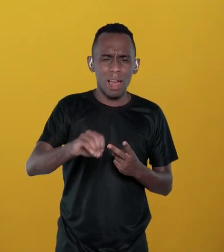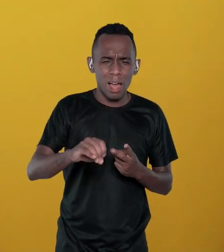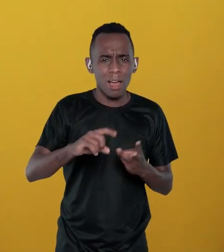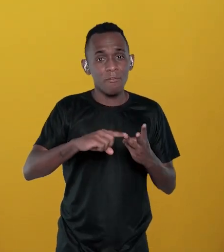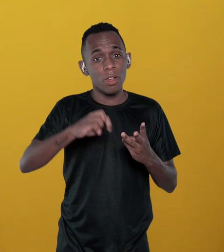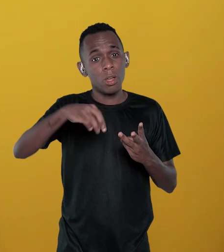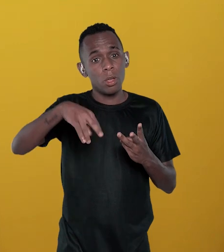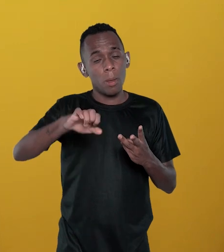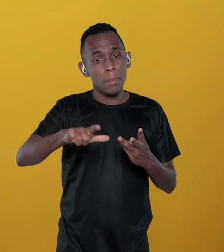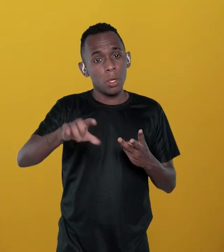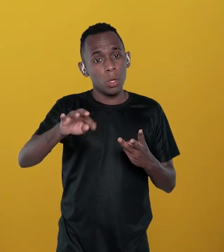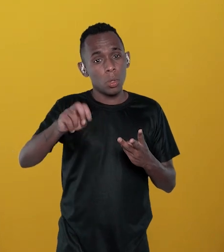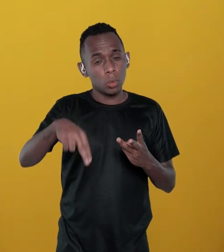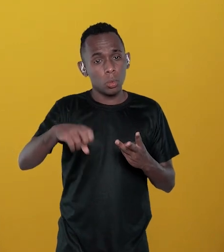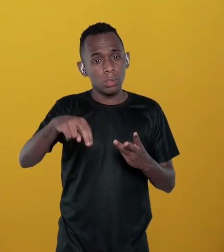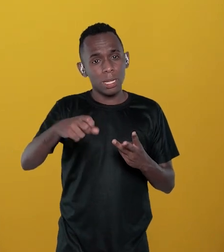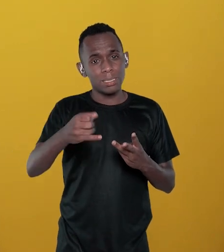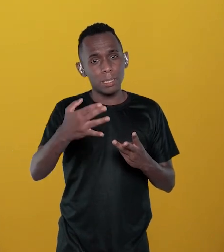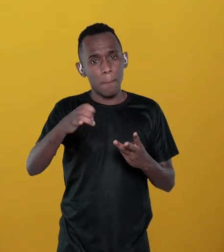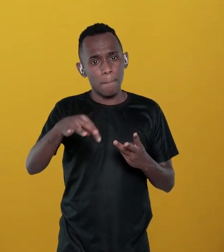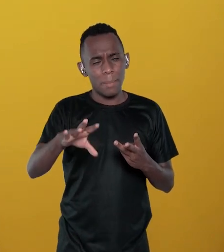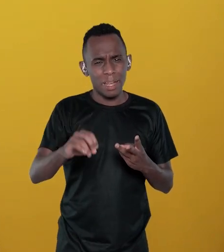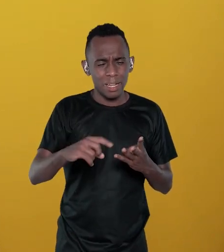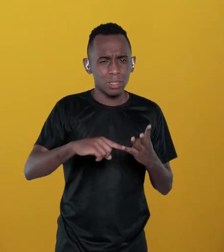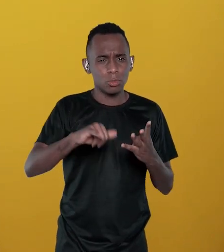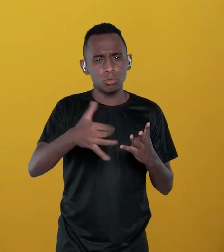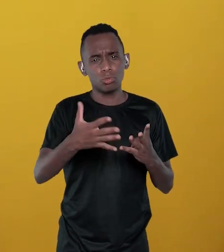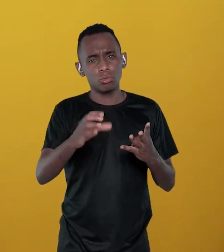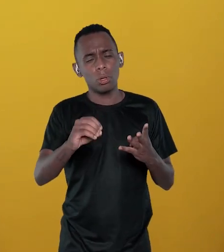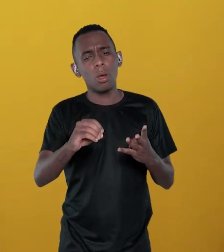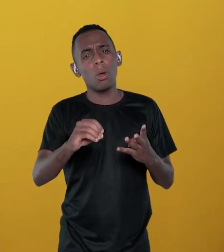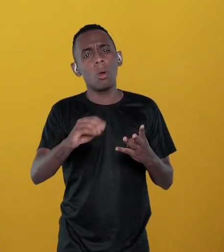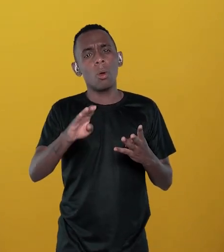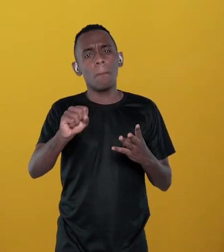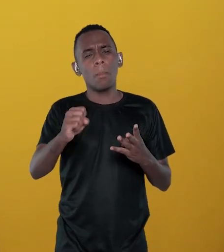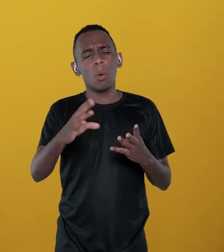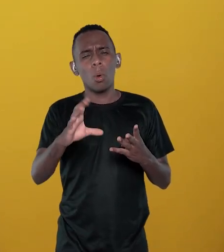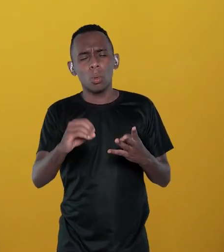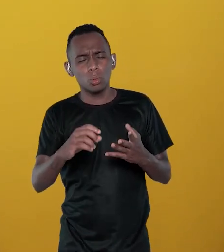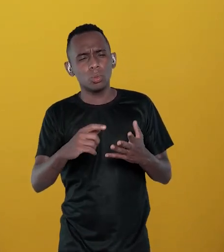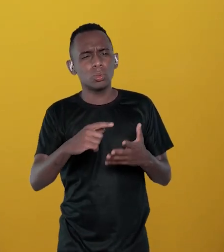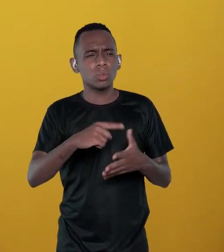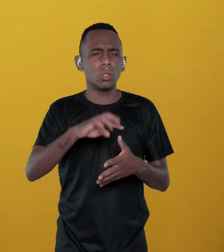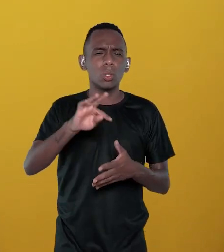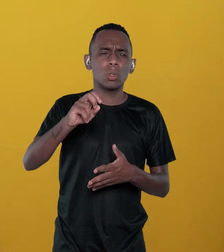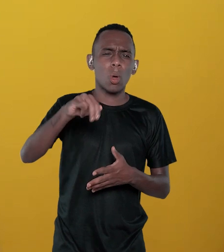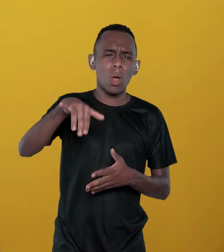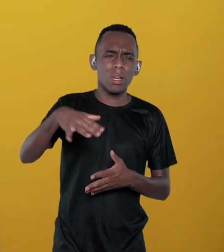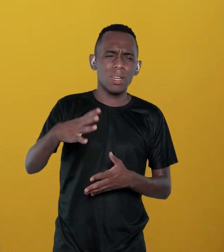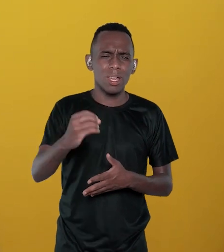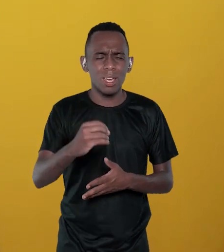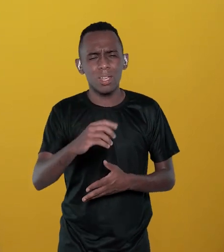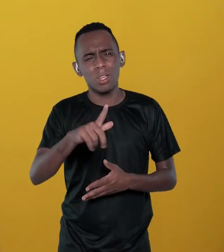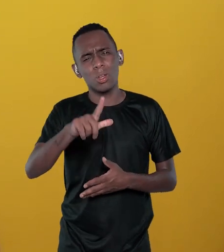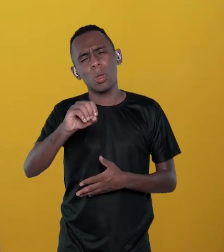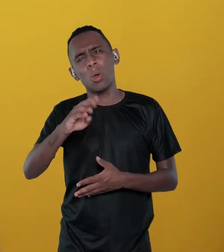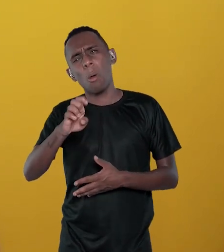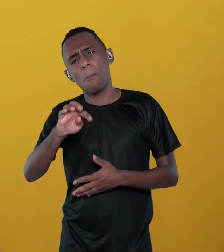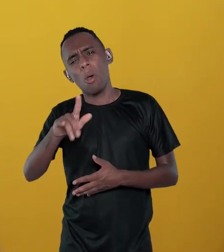falando da parceria, tem o Flávio Venturini, tem o Milton Nascimento, o João Bosco interpretando uma das